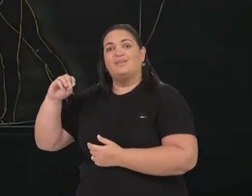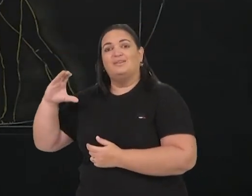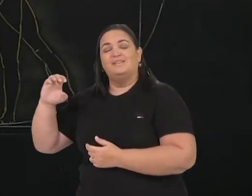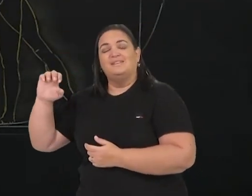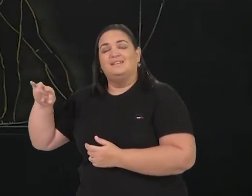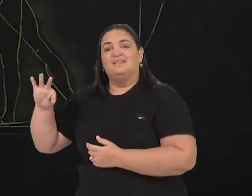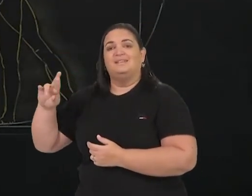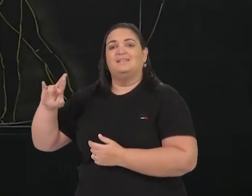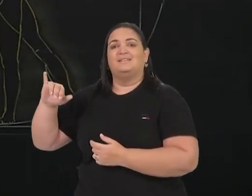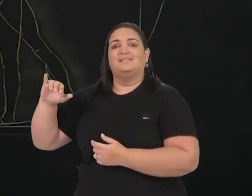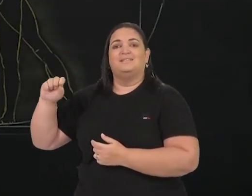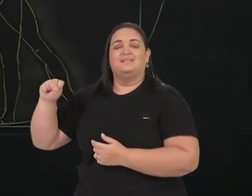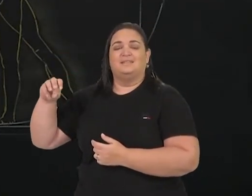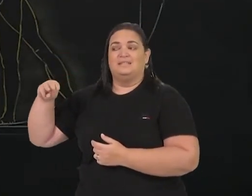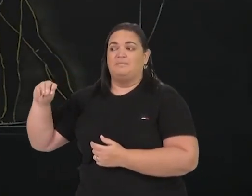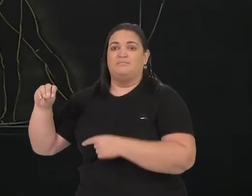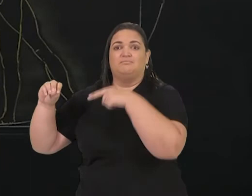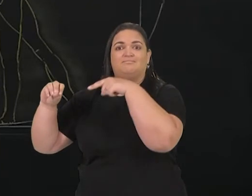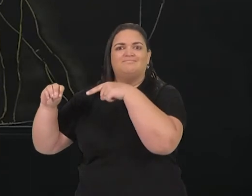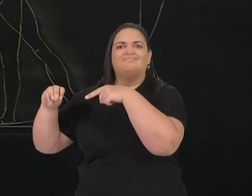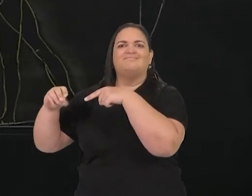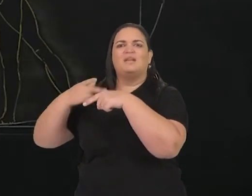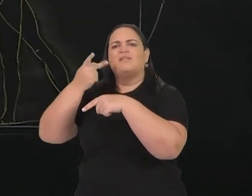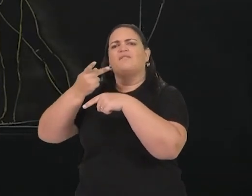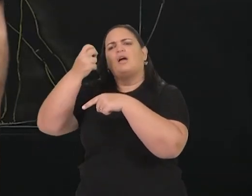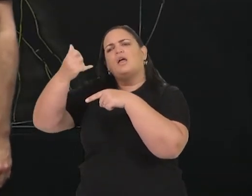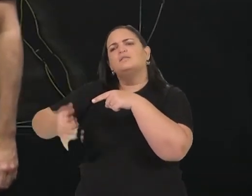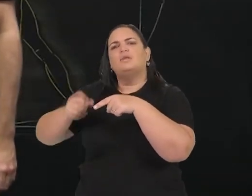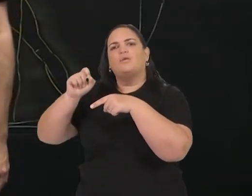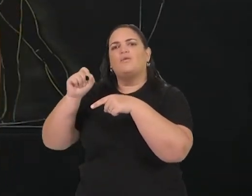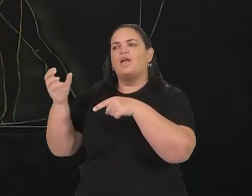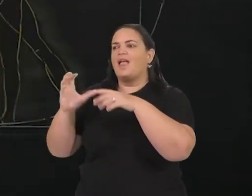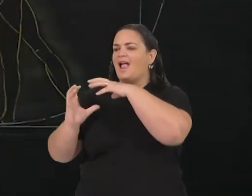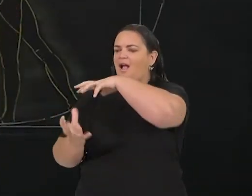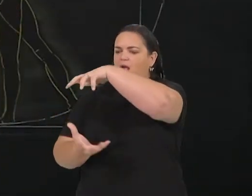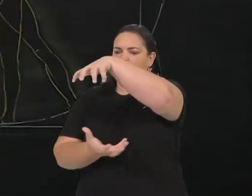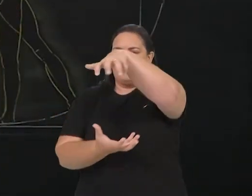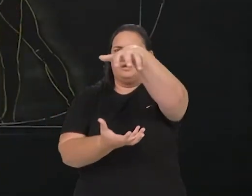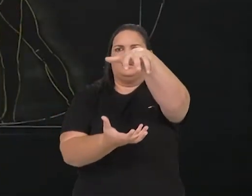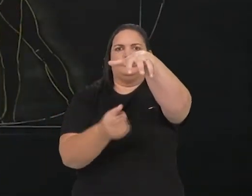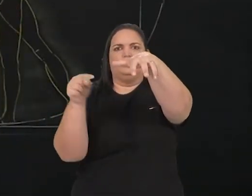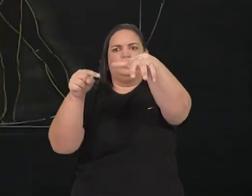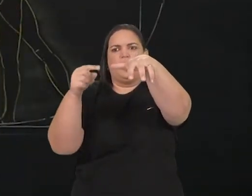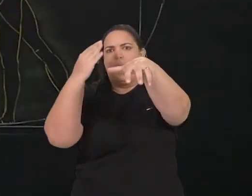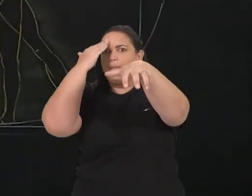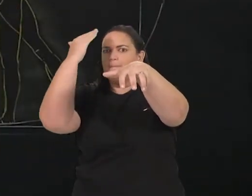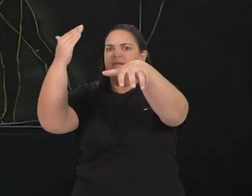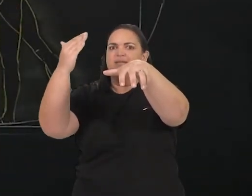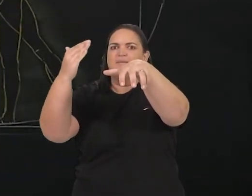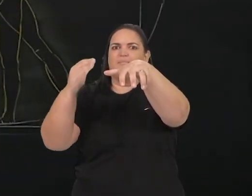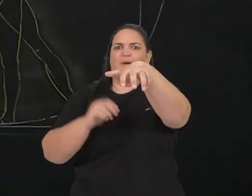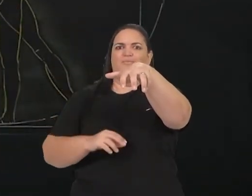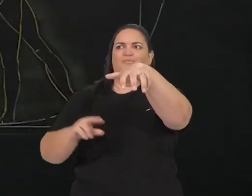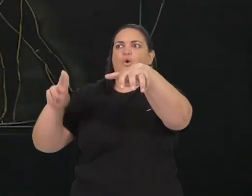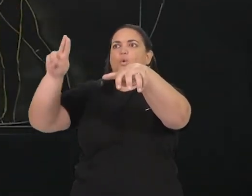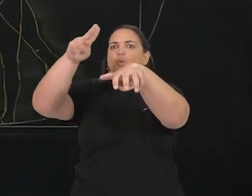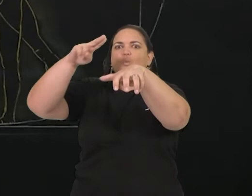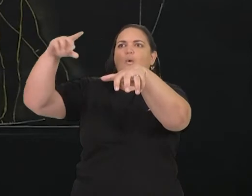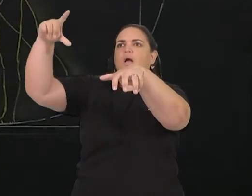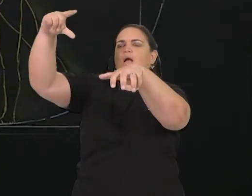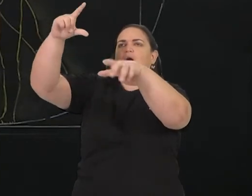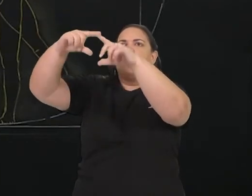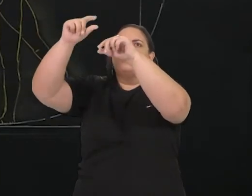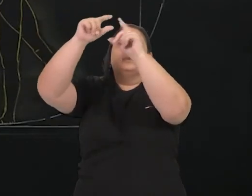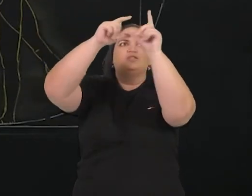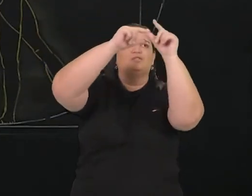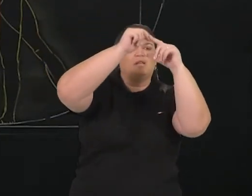segundo a qual a Terra estaria no centro do universo. Olha como é que um homem medieval te explicaria isso. Imagina aqui comigo. Ele diria o